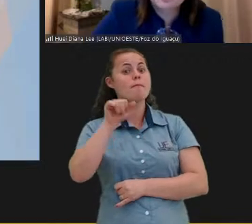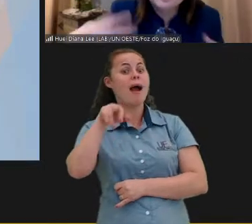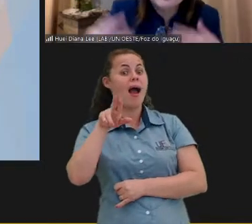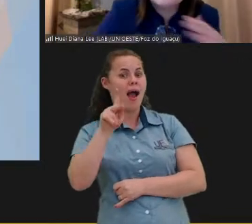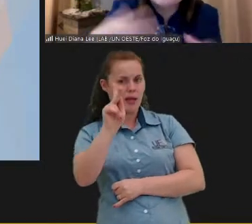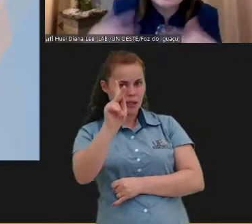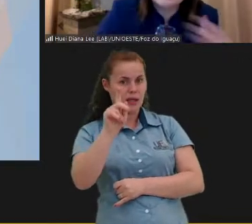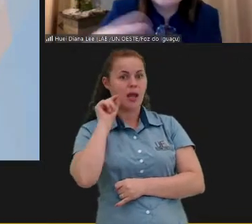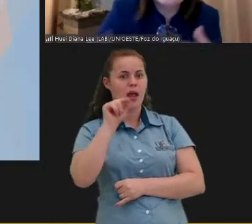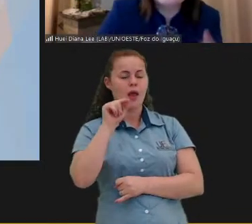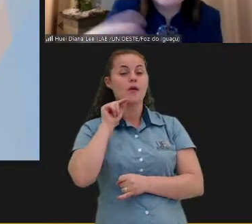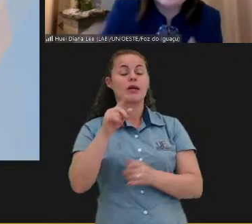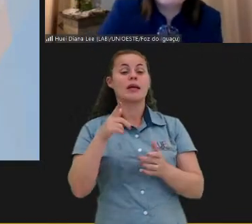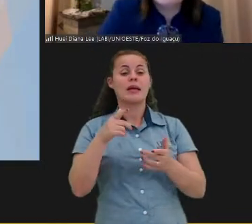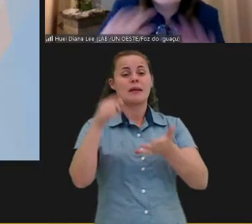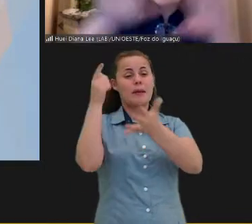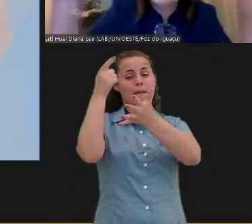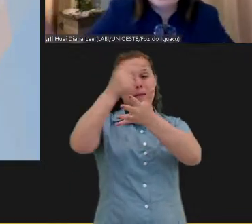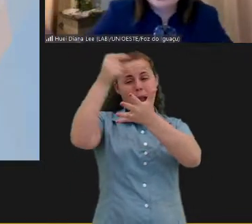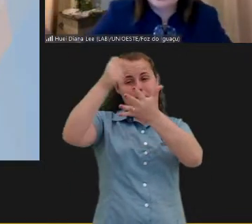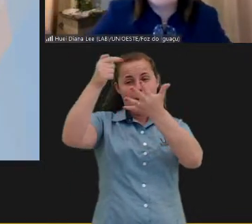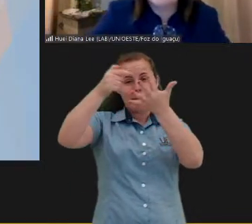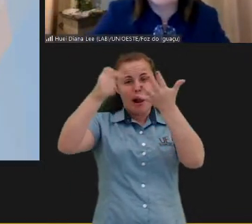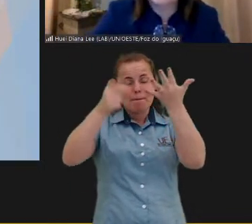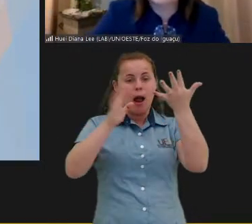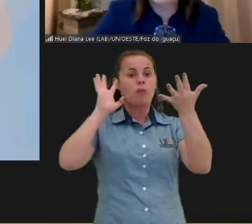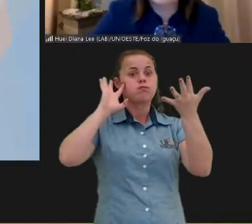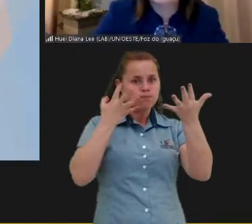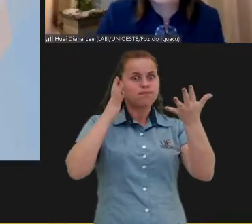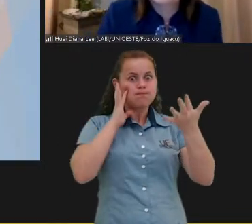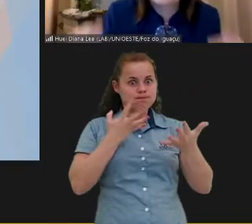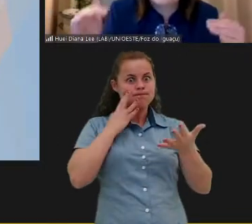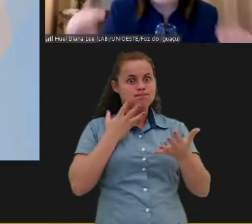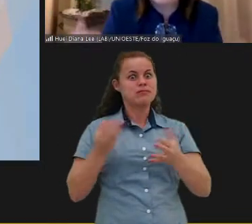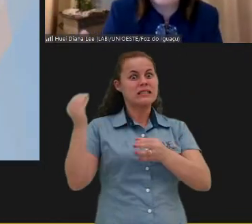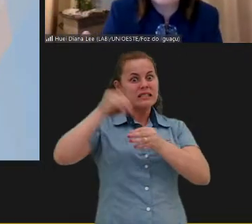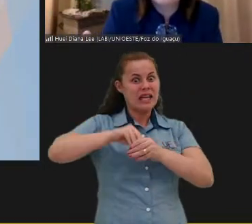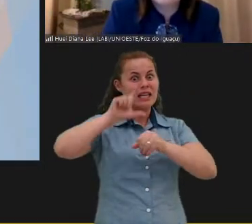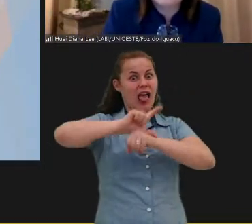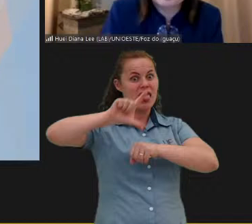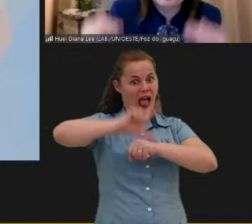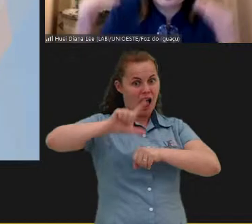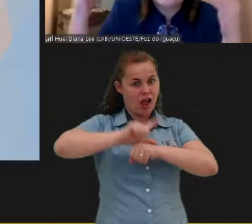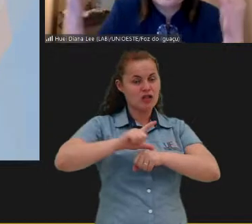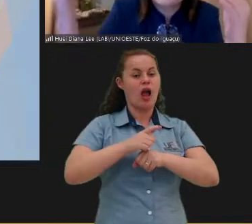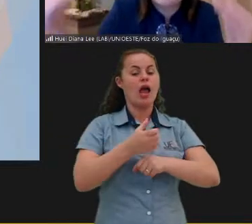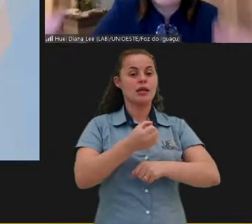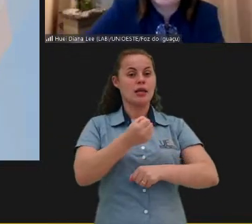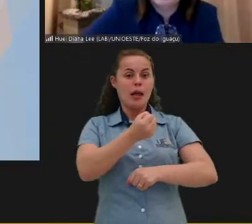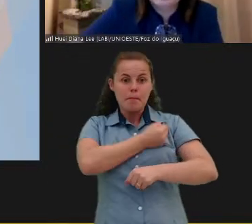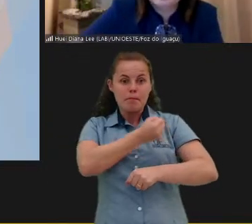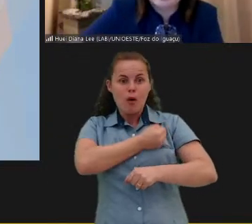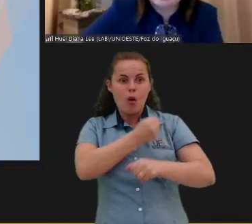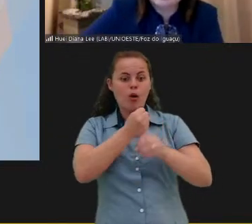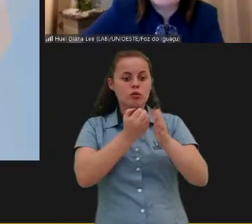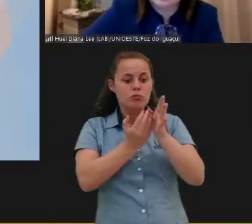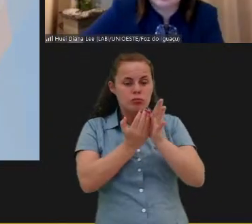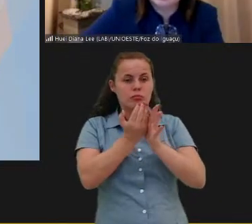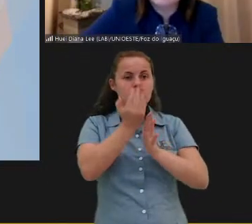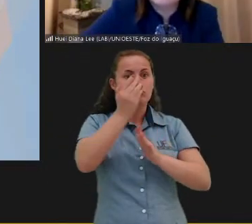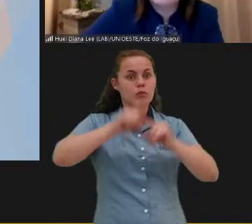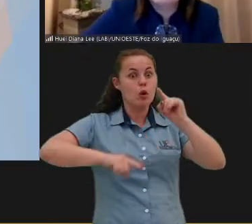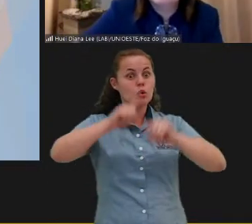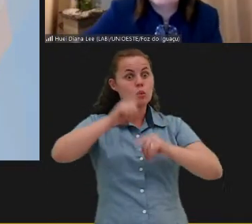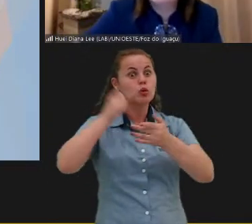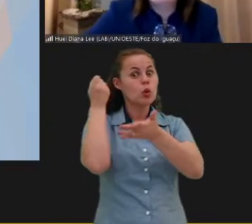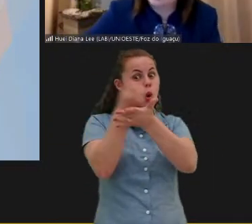desafiado a cumprir uma série de tarefas dentro lá da loja. Você ganha pontos, com esses pontos você ganha produtos grátis na